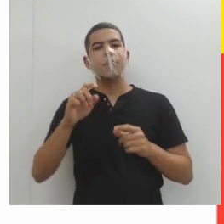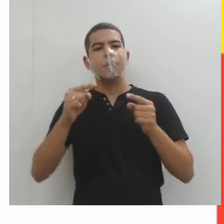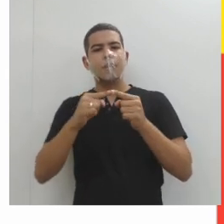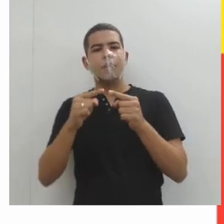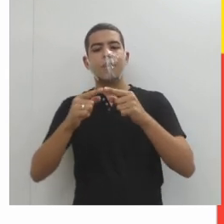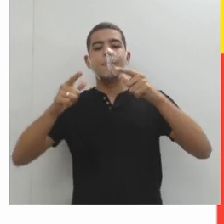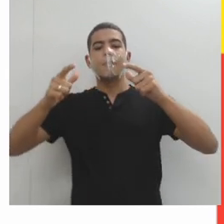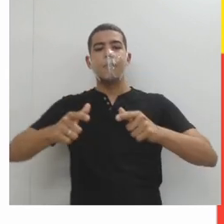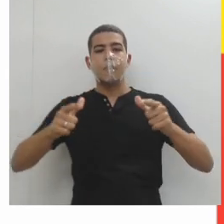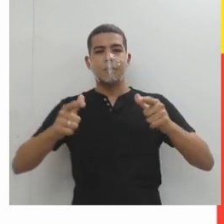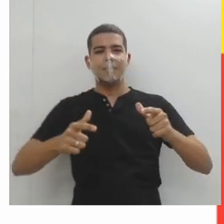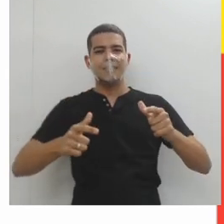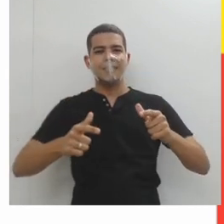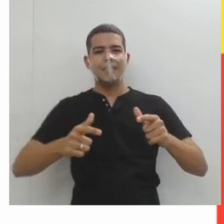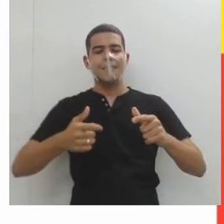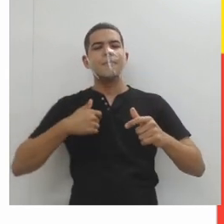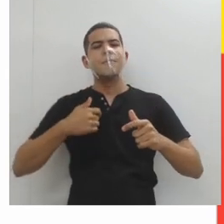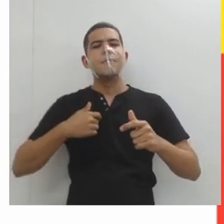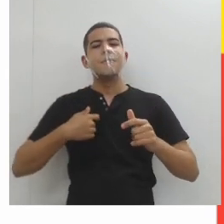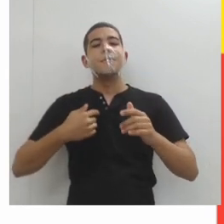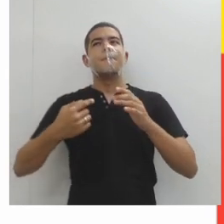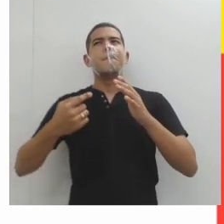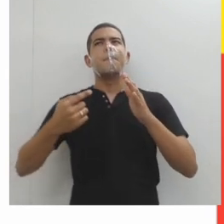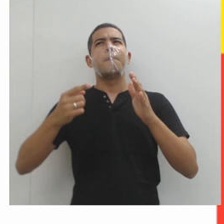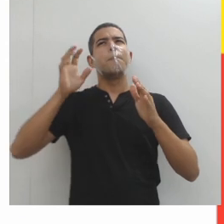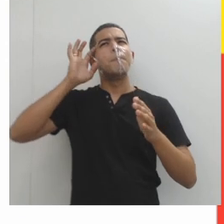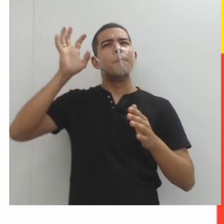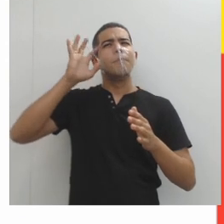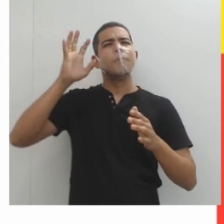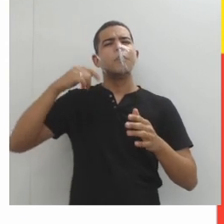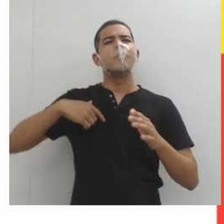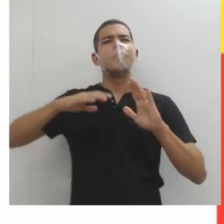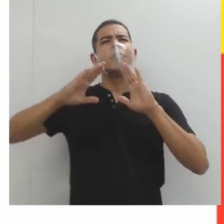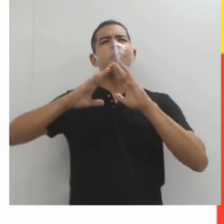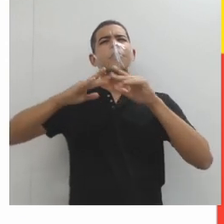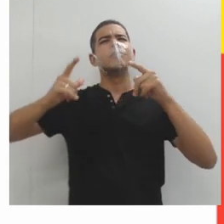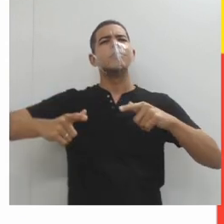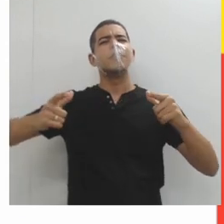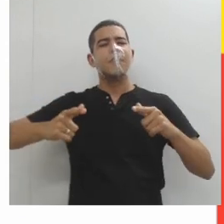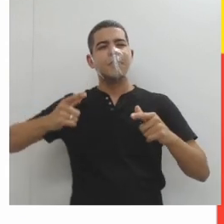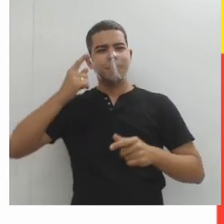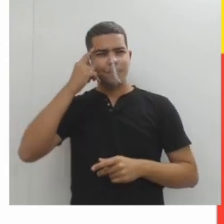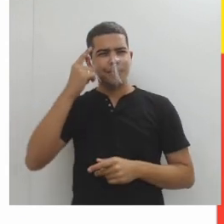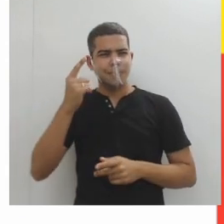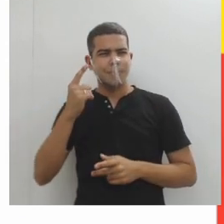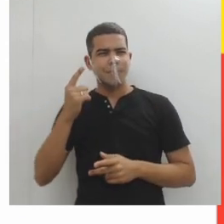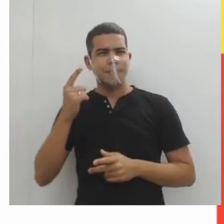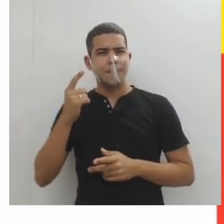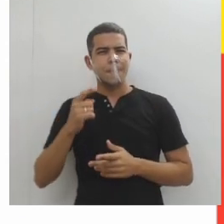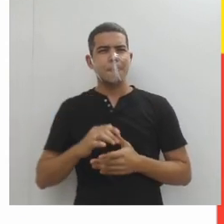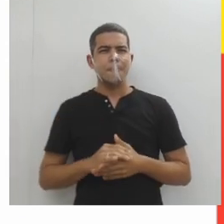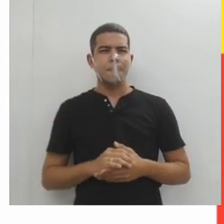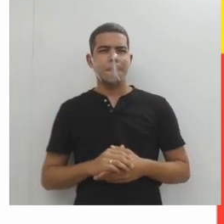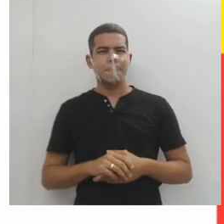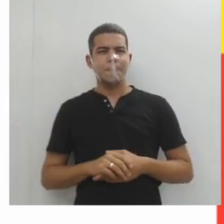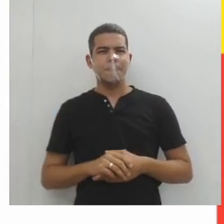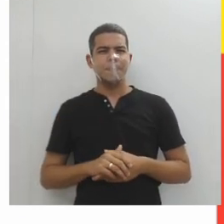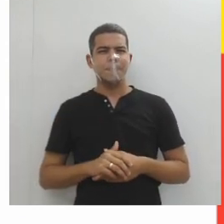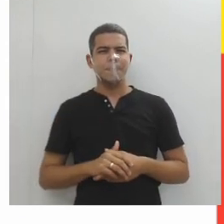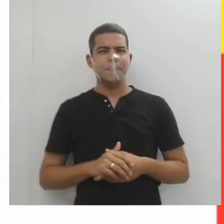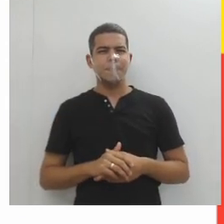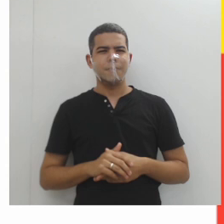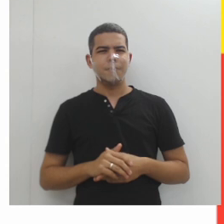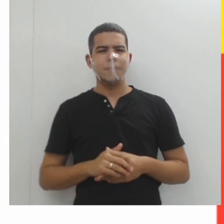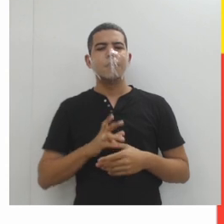morei, tá? Então, coloque esse W8 question na frente, o mesmo esquema do número anterior, do número 3. Ó, where have you